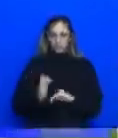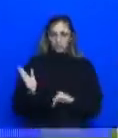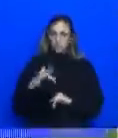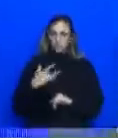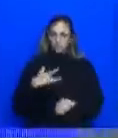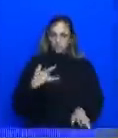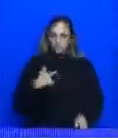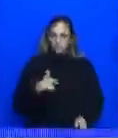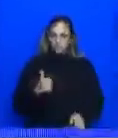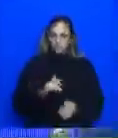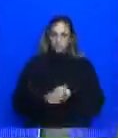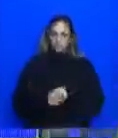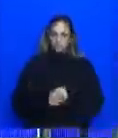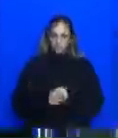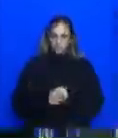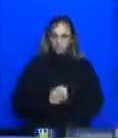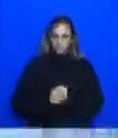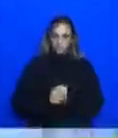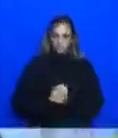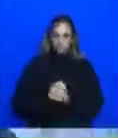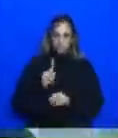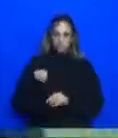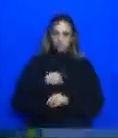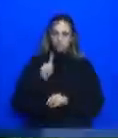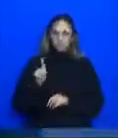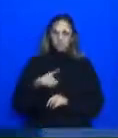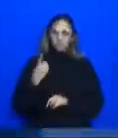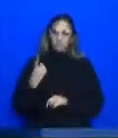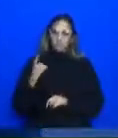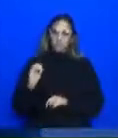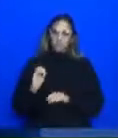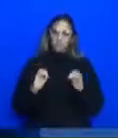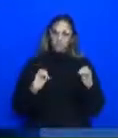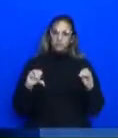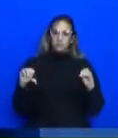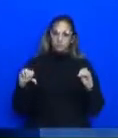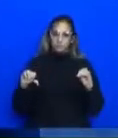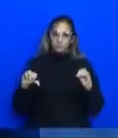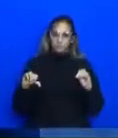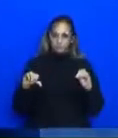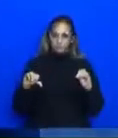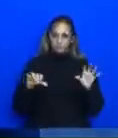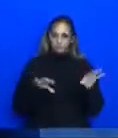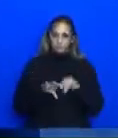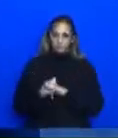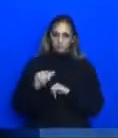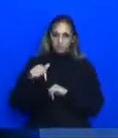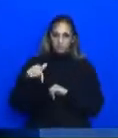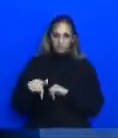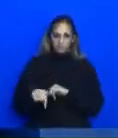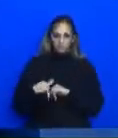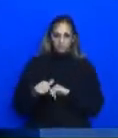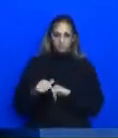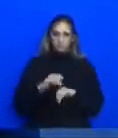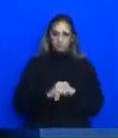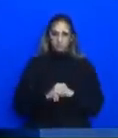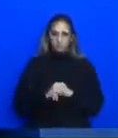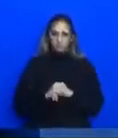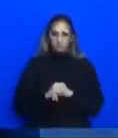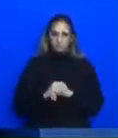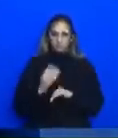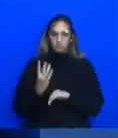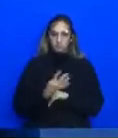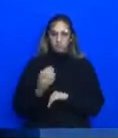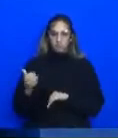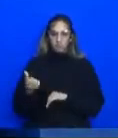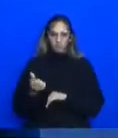valendo. Globo recarregado, embaralhando 10 bolas numeradas de 0 a 9. Super 7, com 3 sorteios semanais, às segundas,